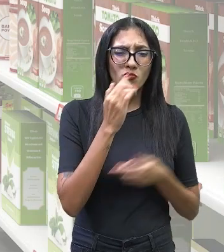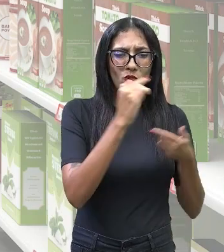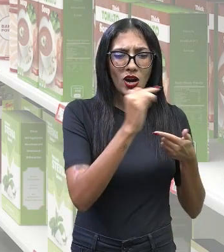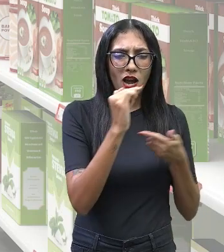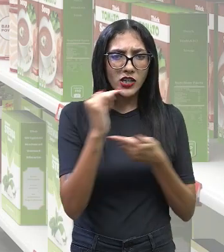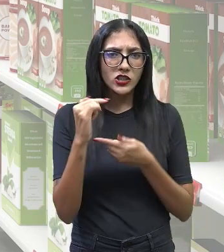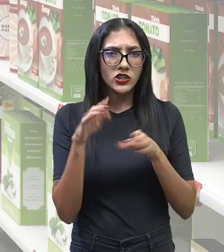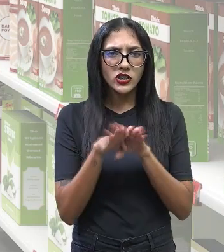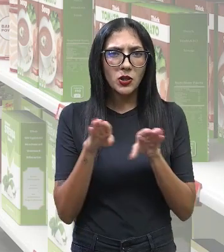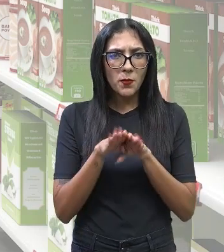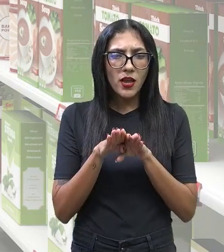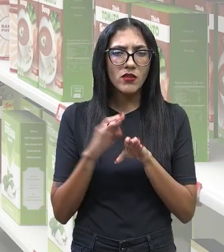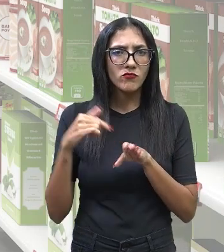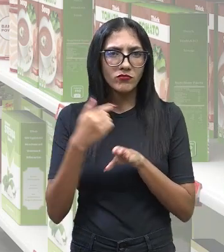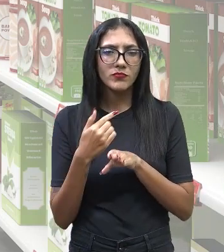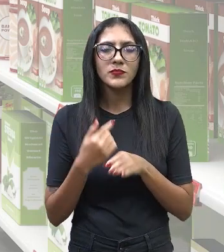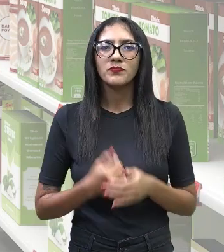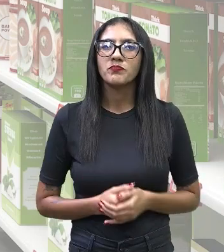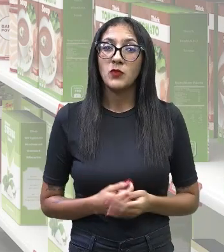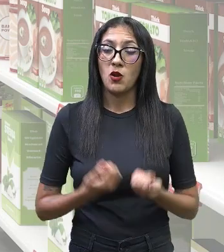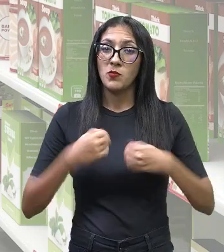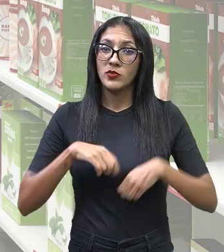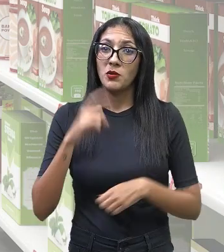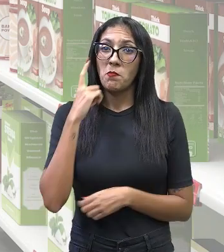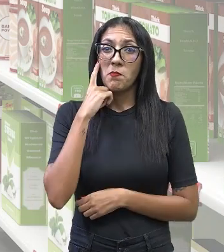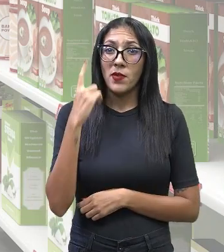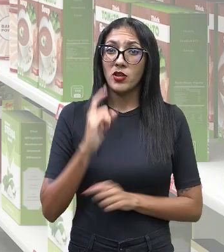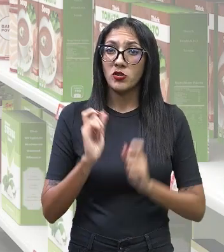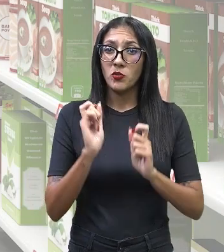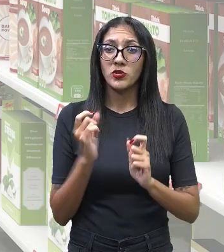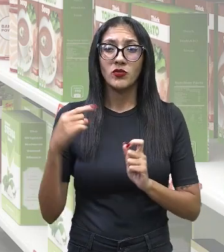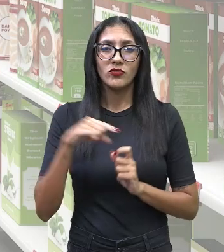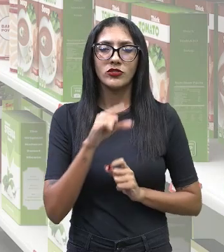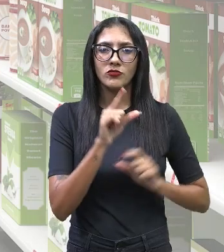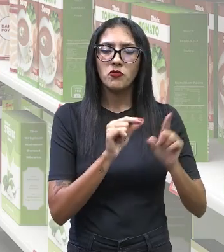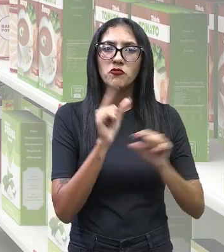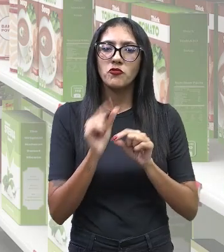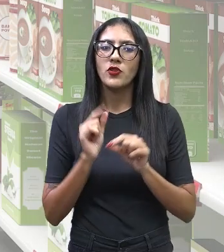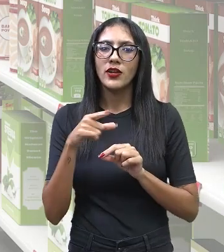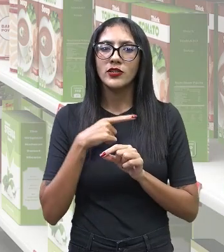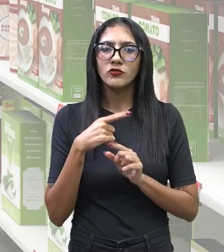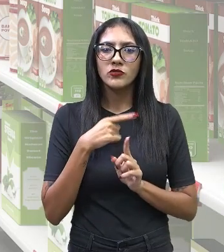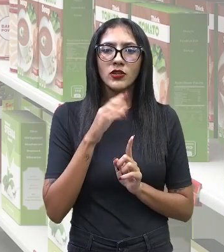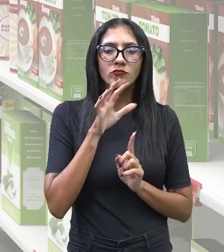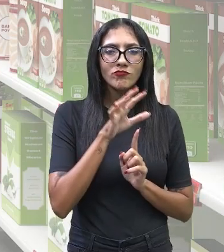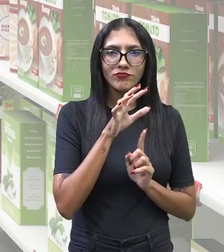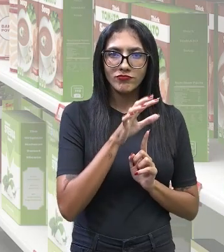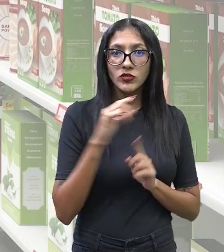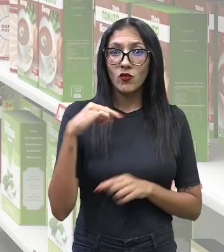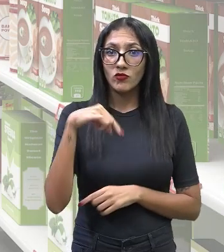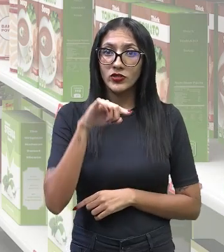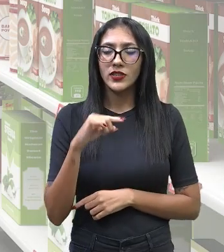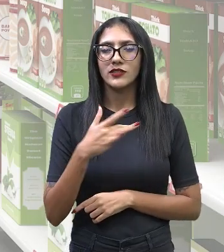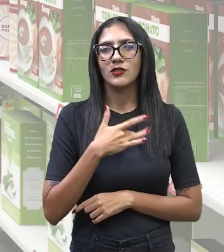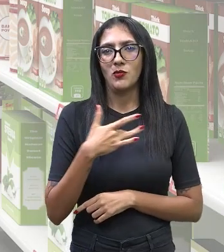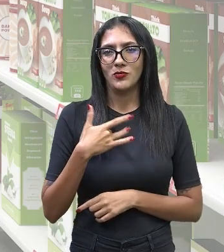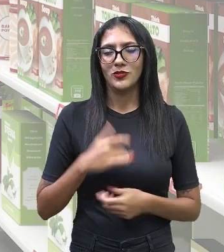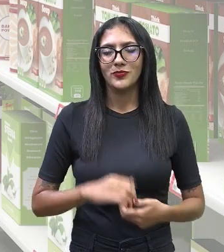sua alimentação? Pense bem o que você vai escolher, porque isso vai influenciar na sua saúde, tá